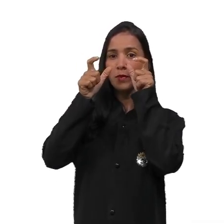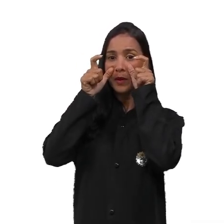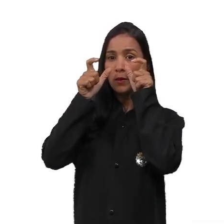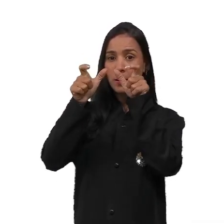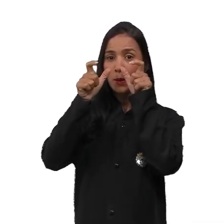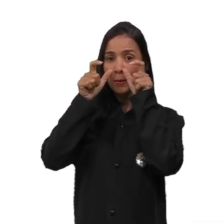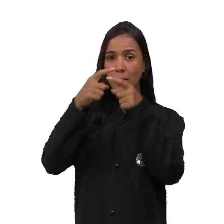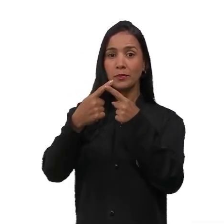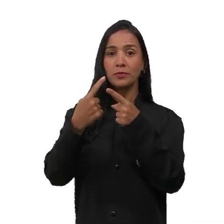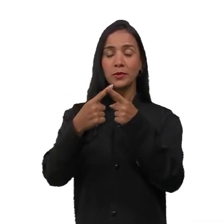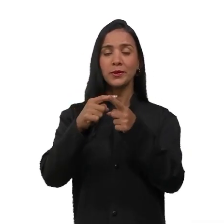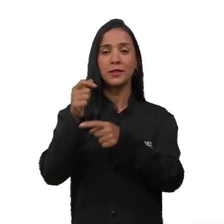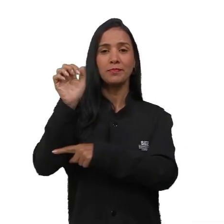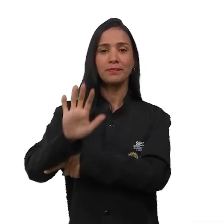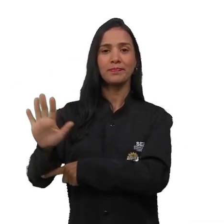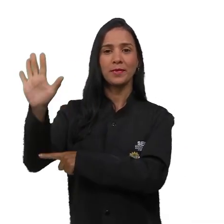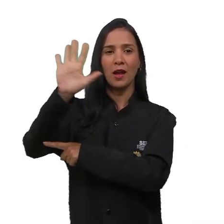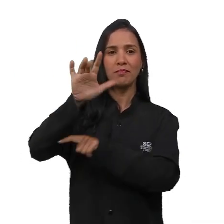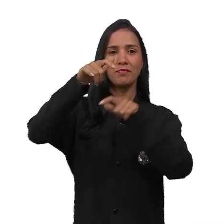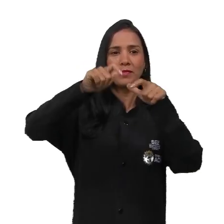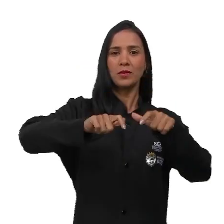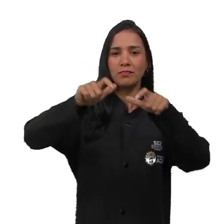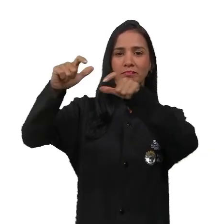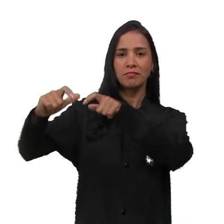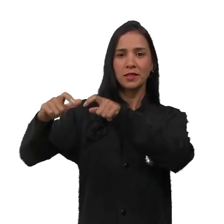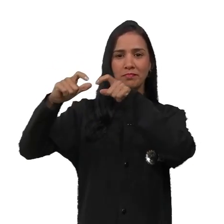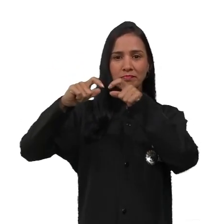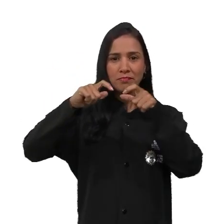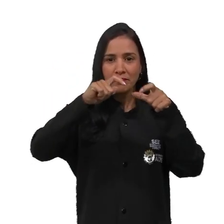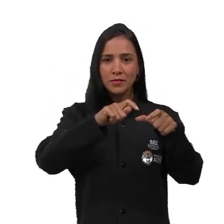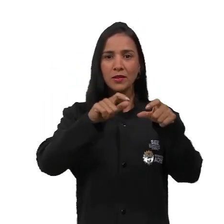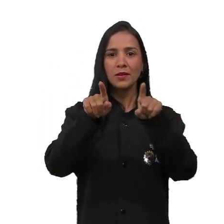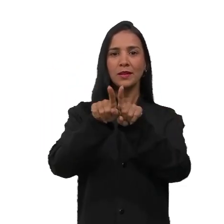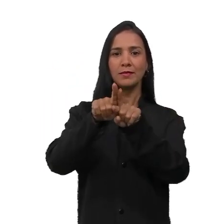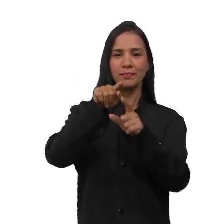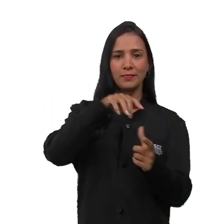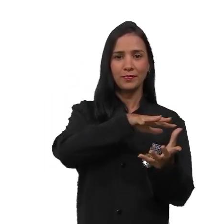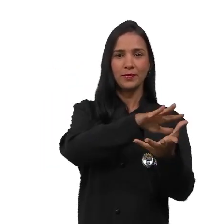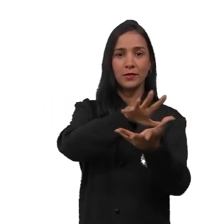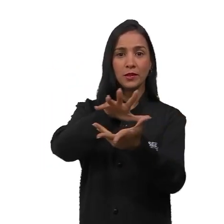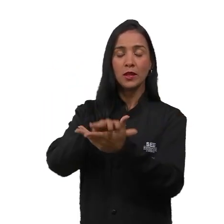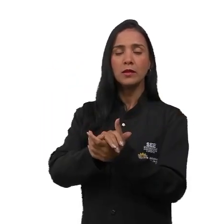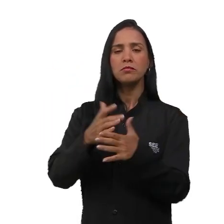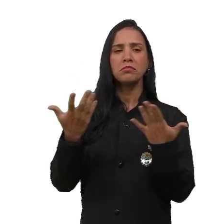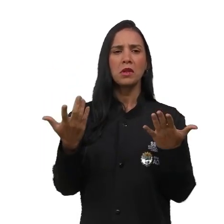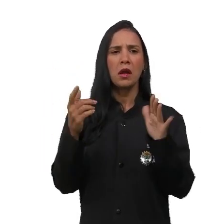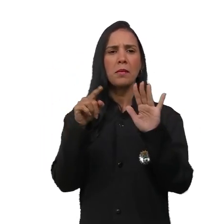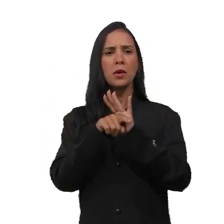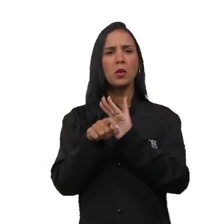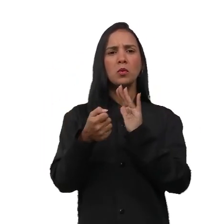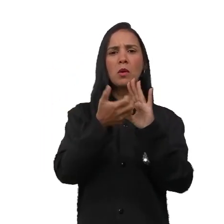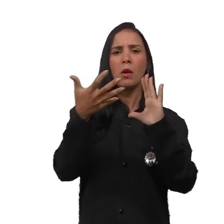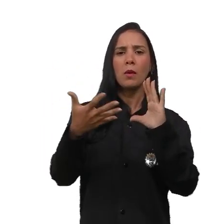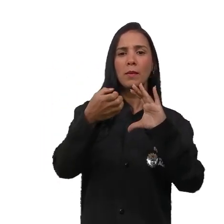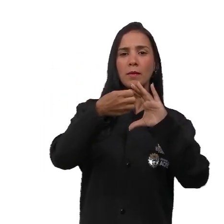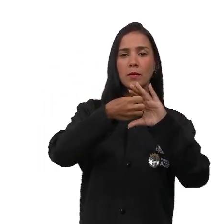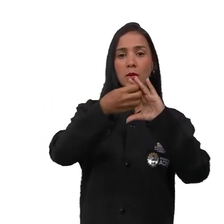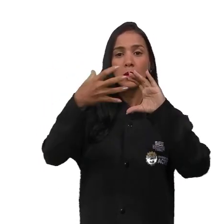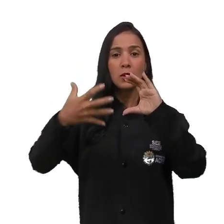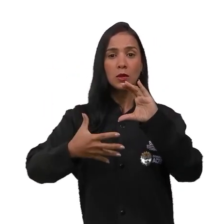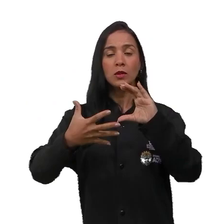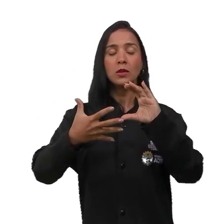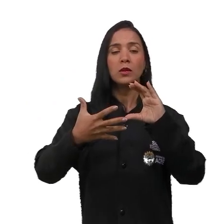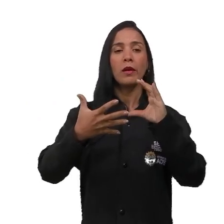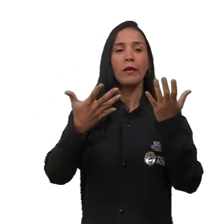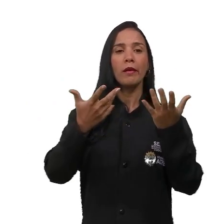nesse continente, na localização, tá, da África. E quais são as principais características quando falamos